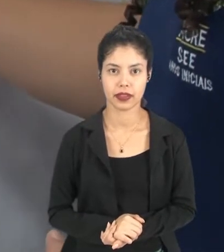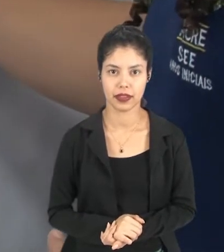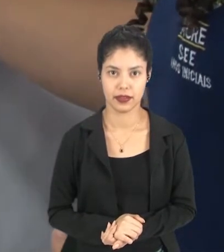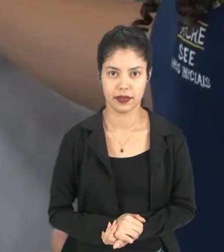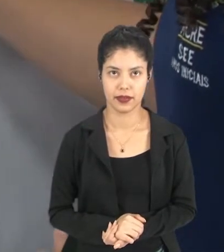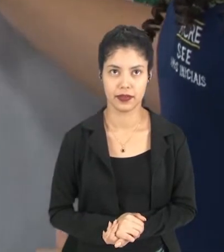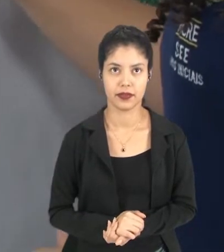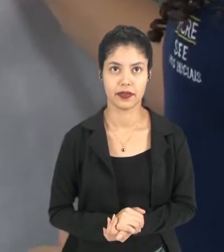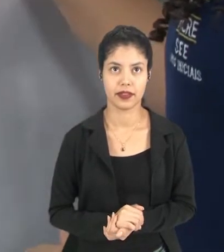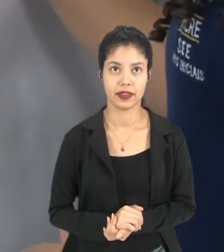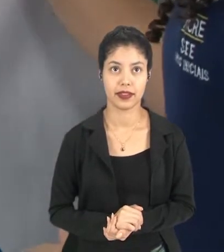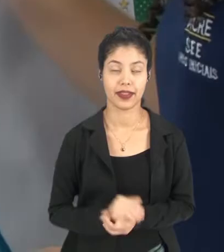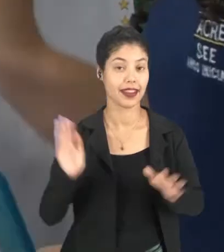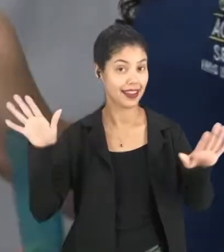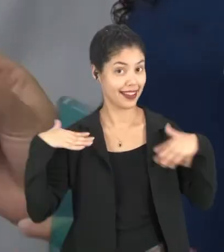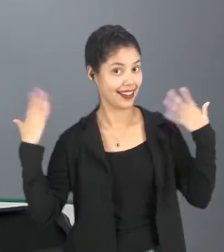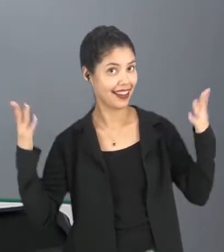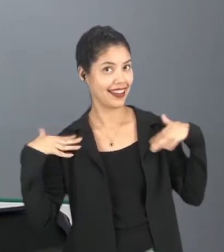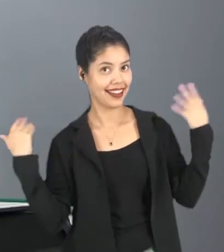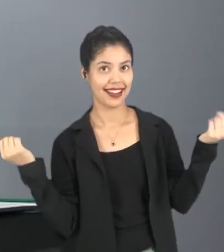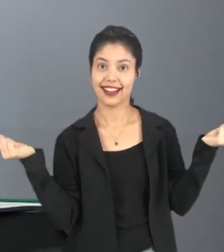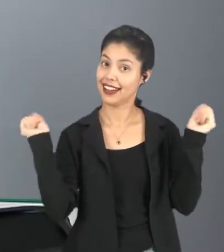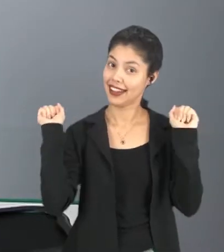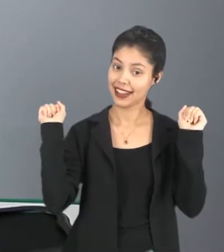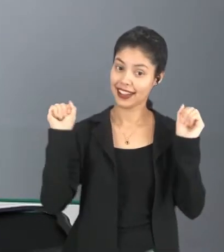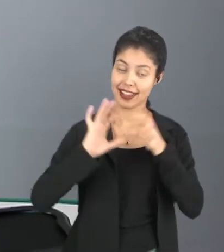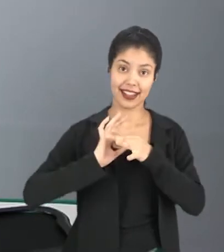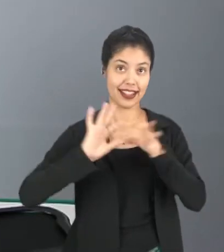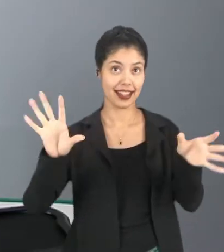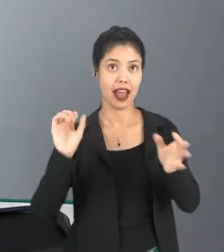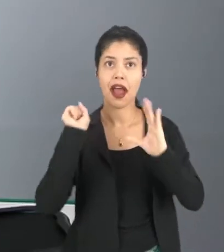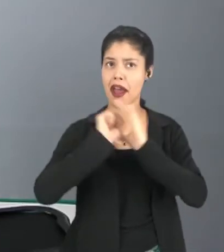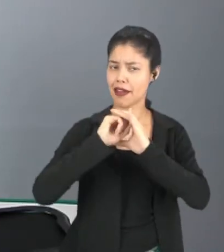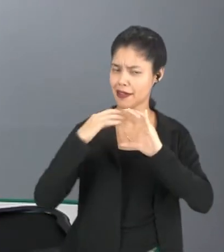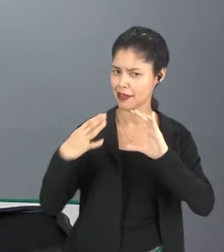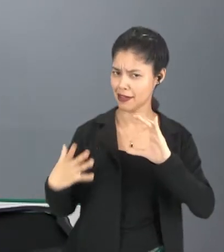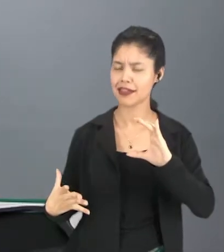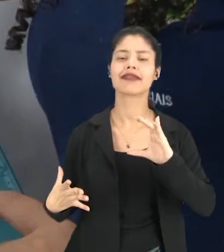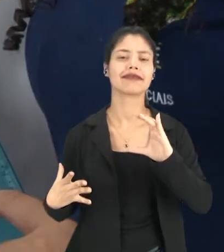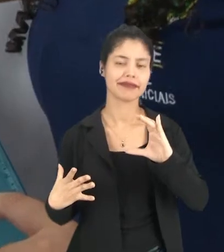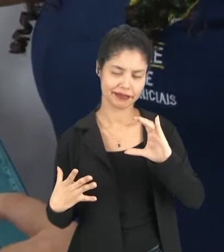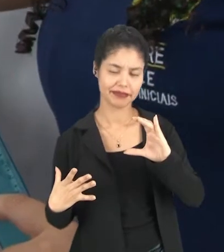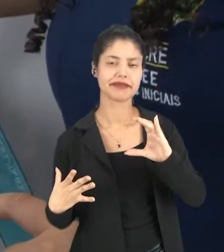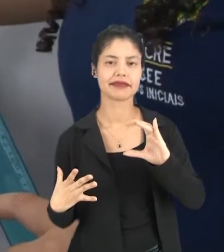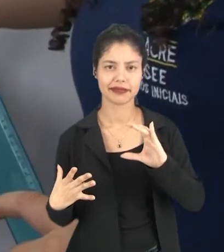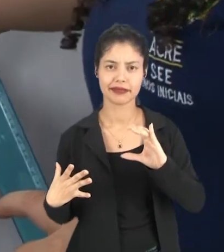Alegres e francas são as características das